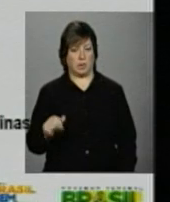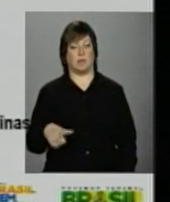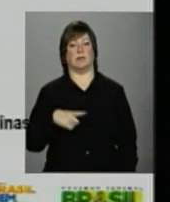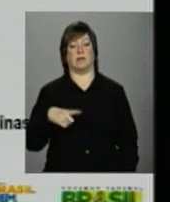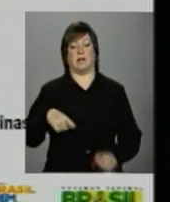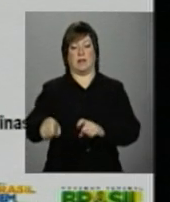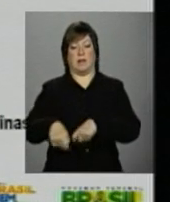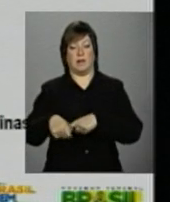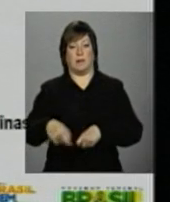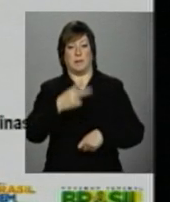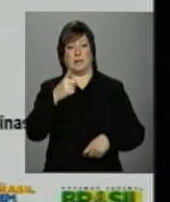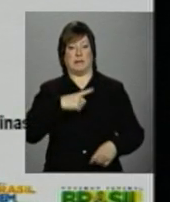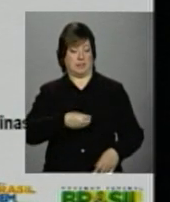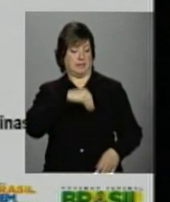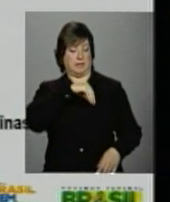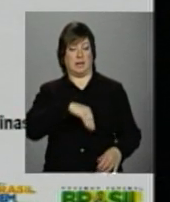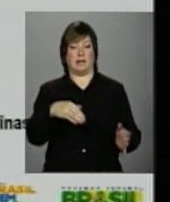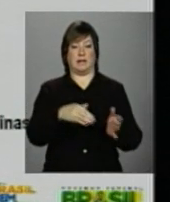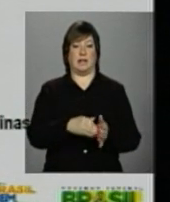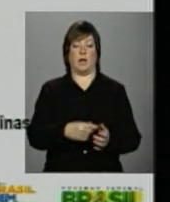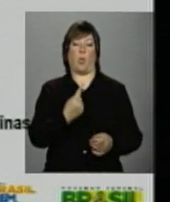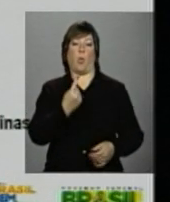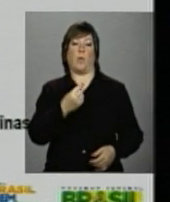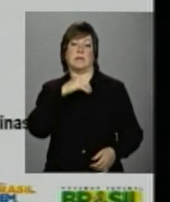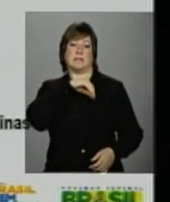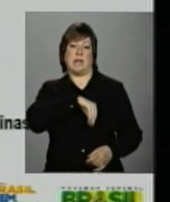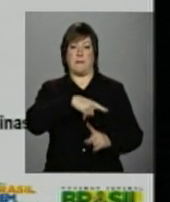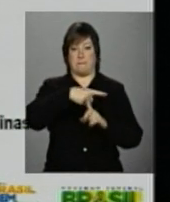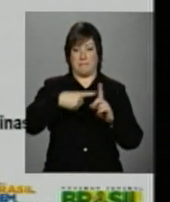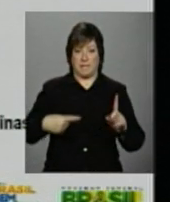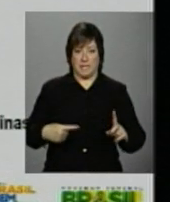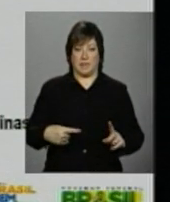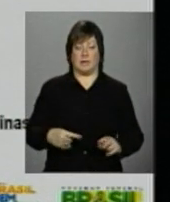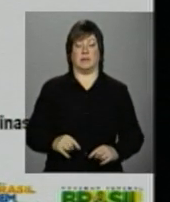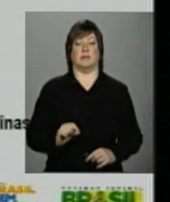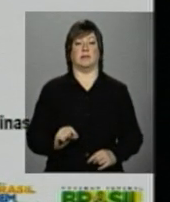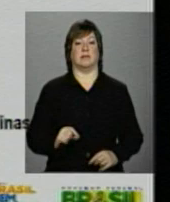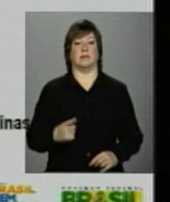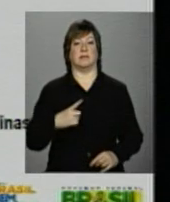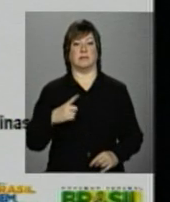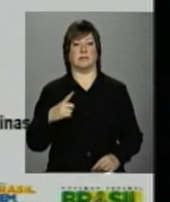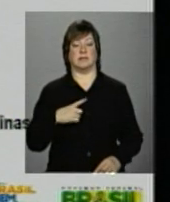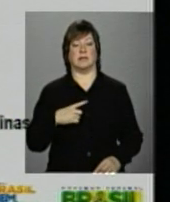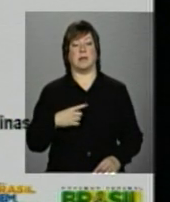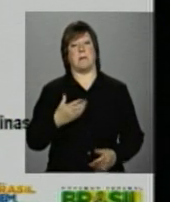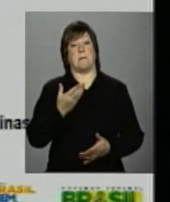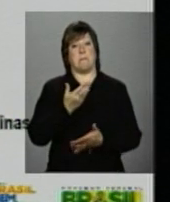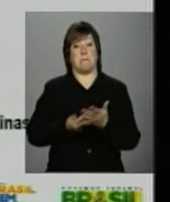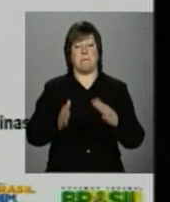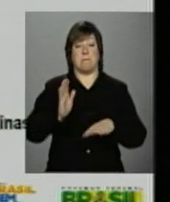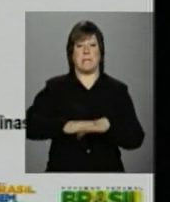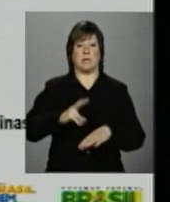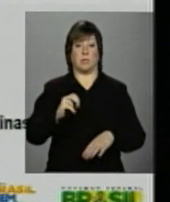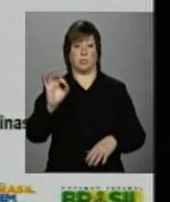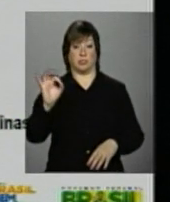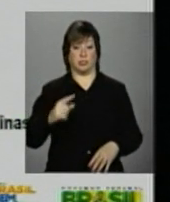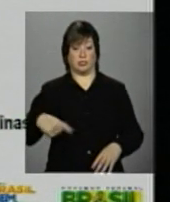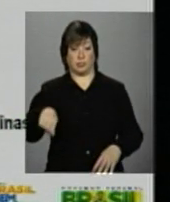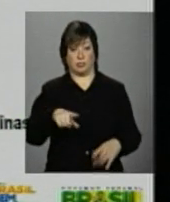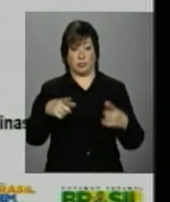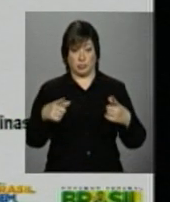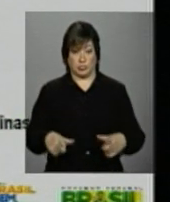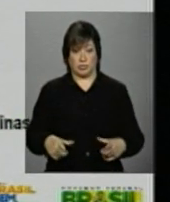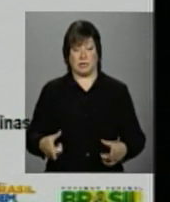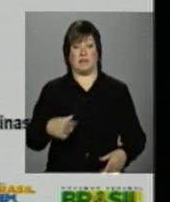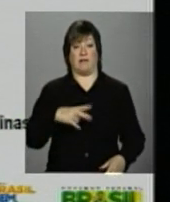tenham renda de até um salário e meio né E que tenam perdido mais de 50% da produção naquele naquele município